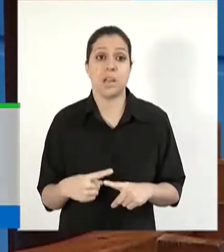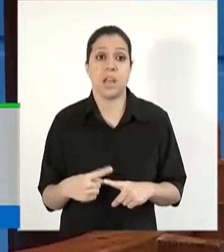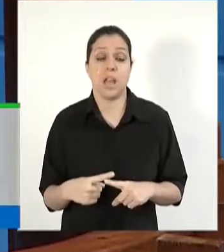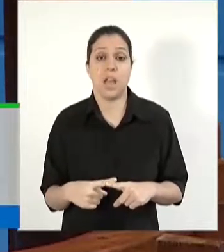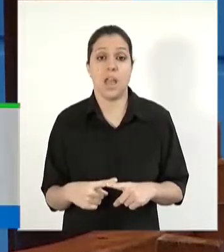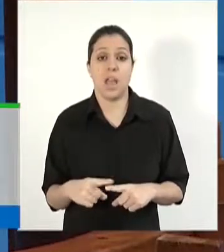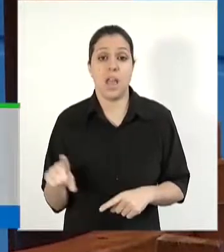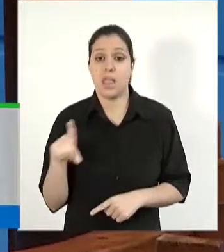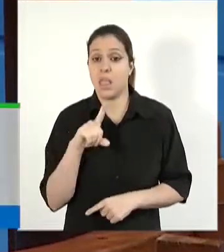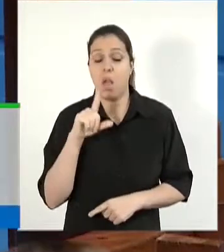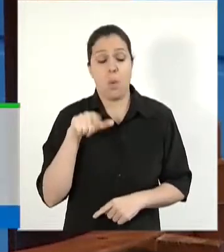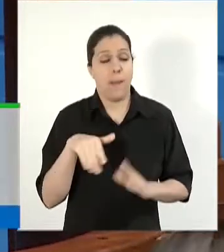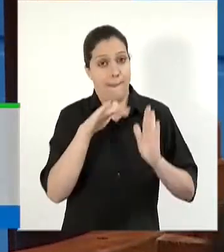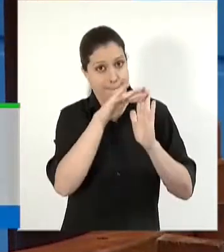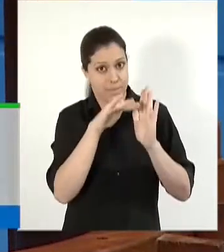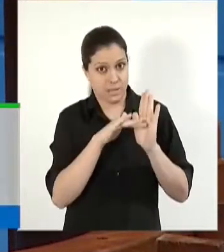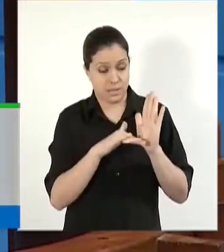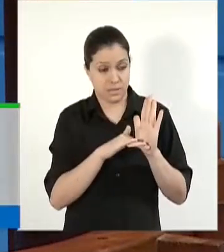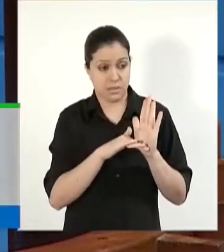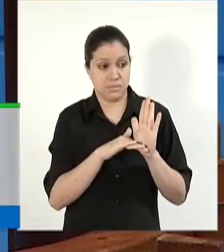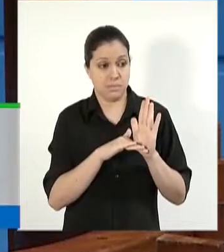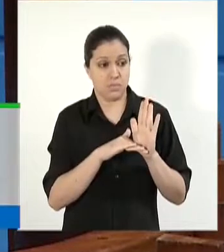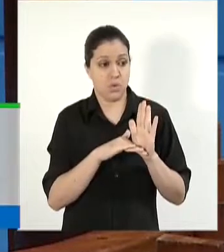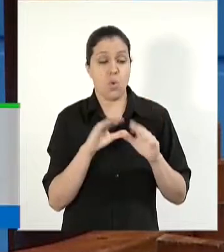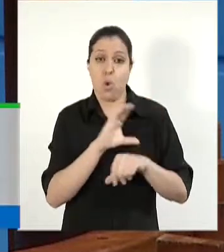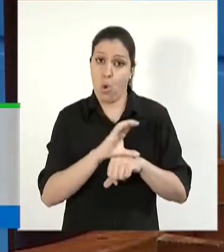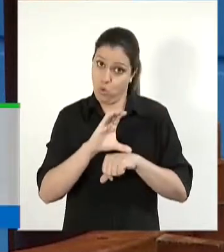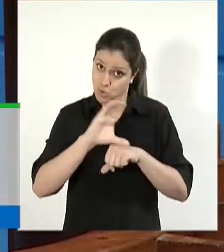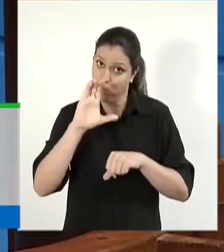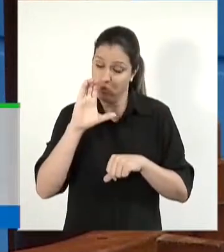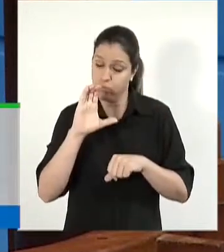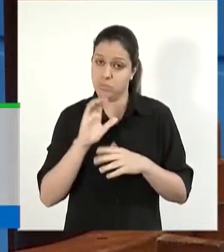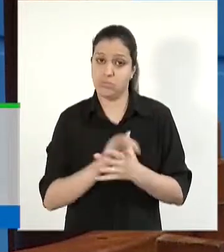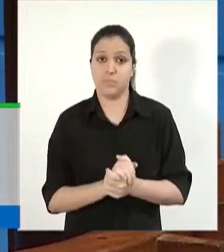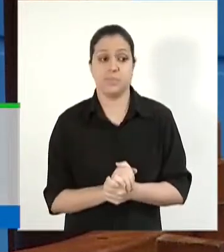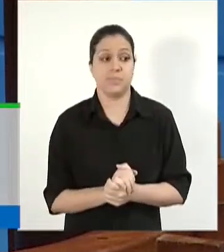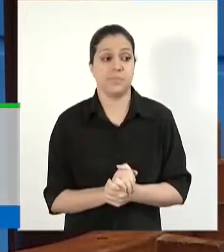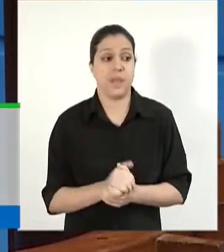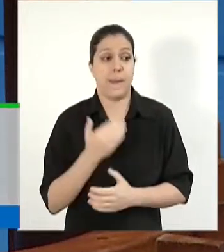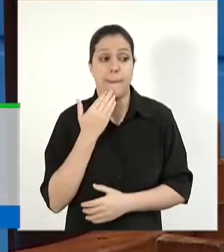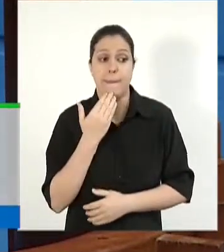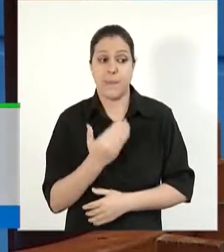princípio constitucional estabelecido. E aqui peço